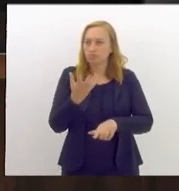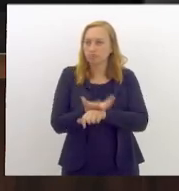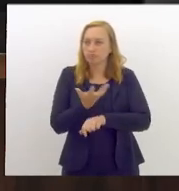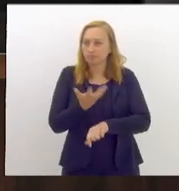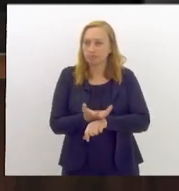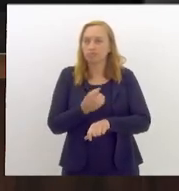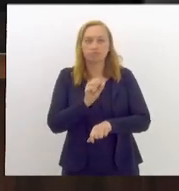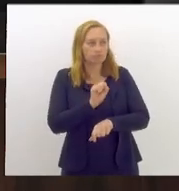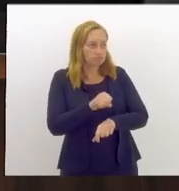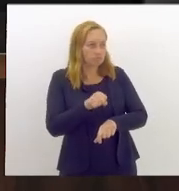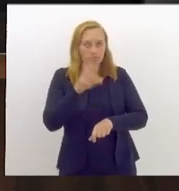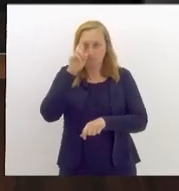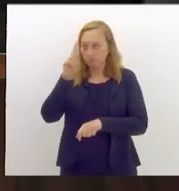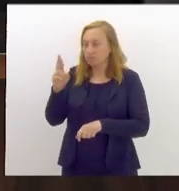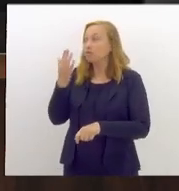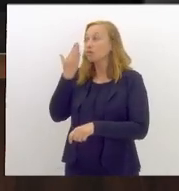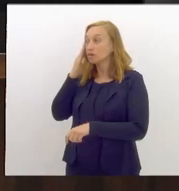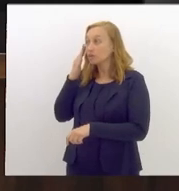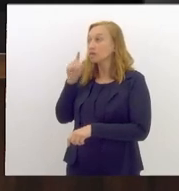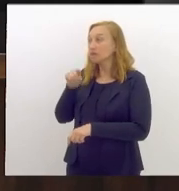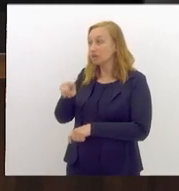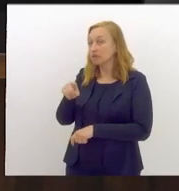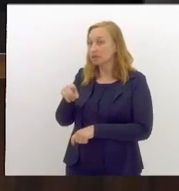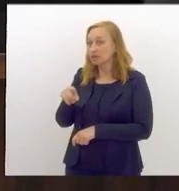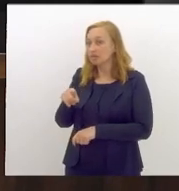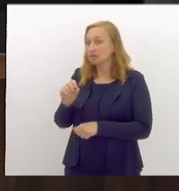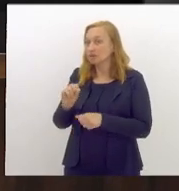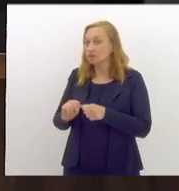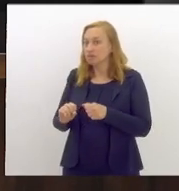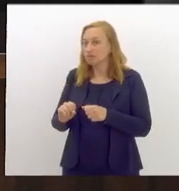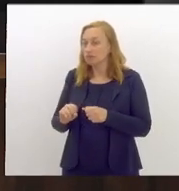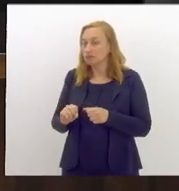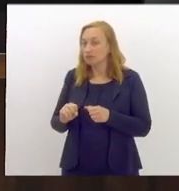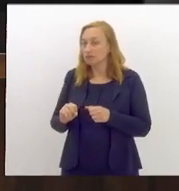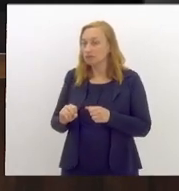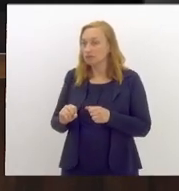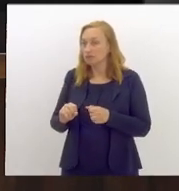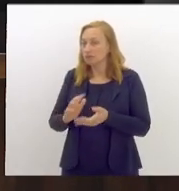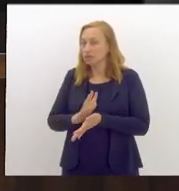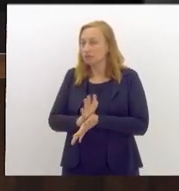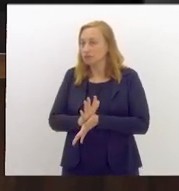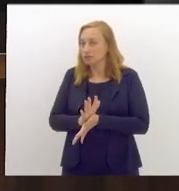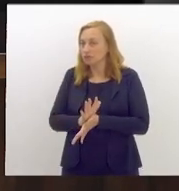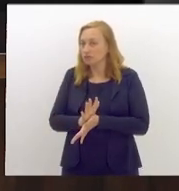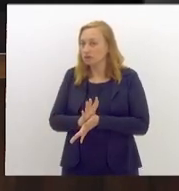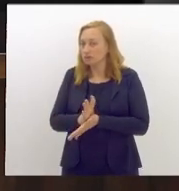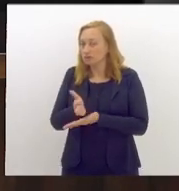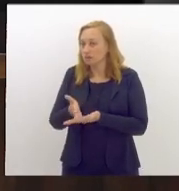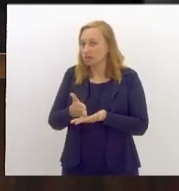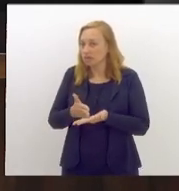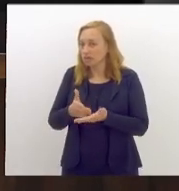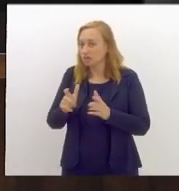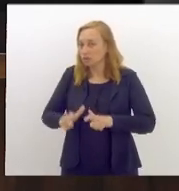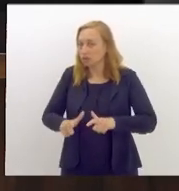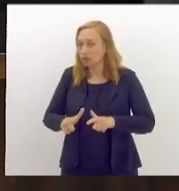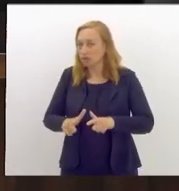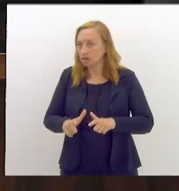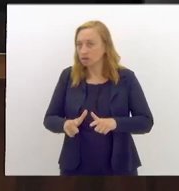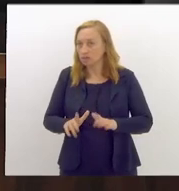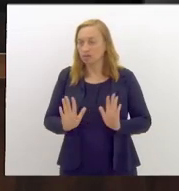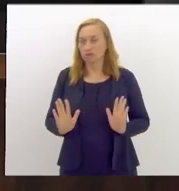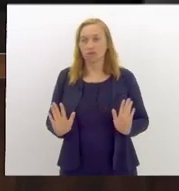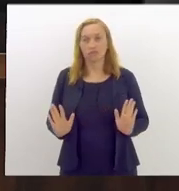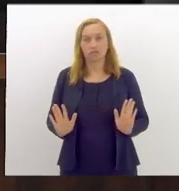então eu entendi que ele ia fazer o destombamento de parte da área tipo assim